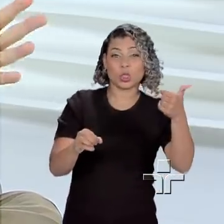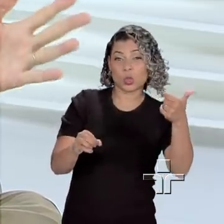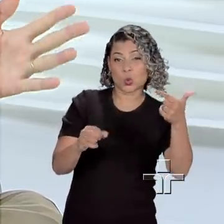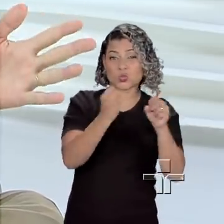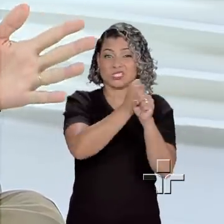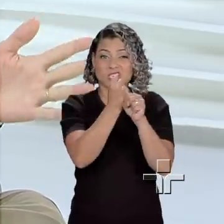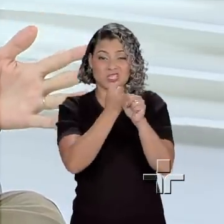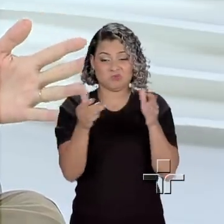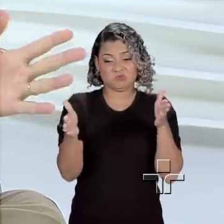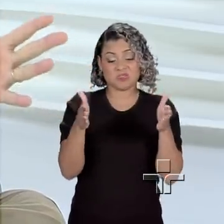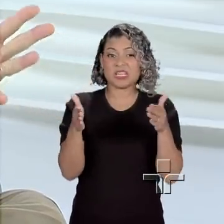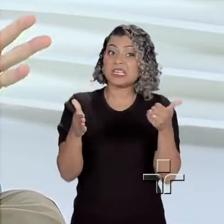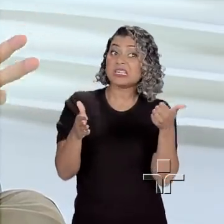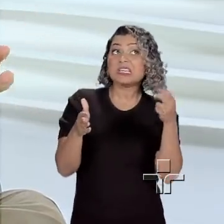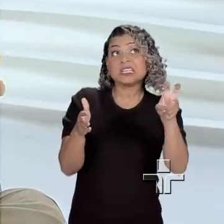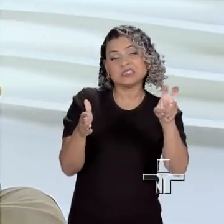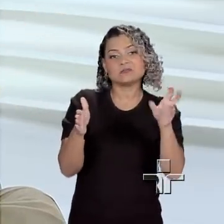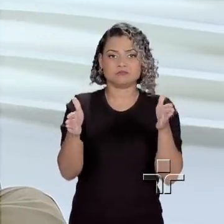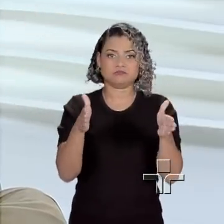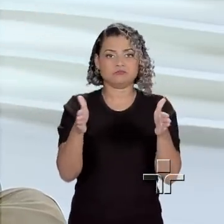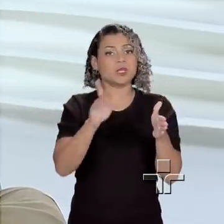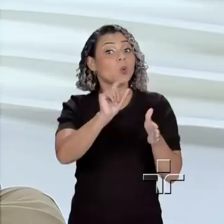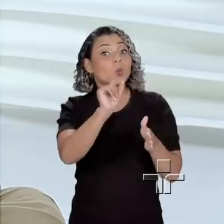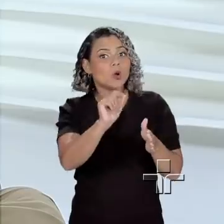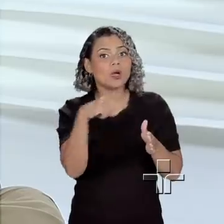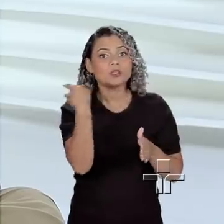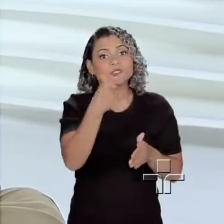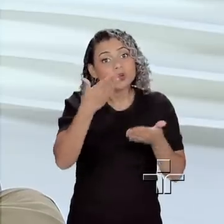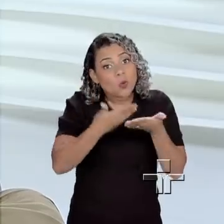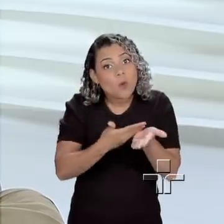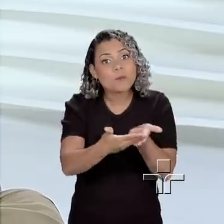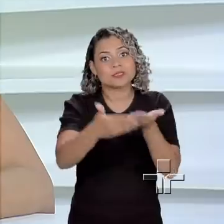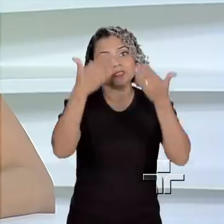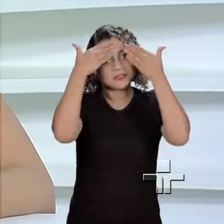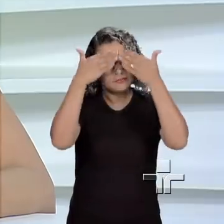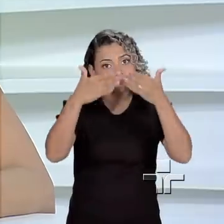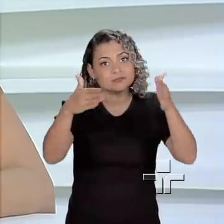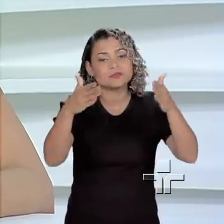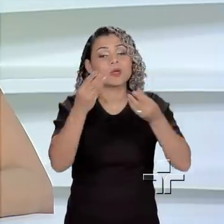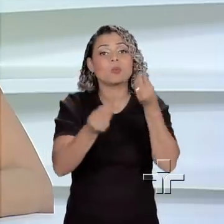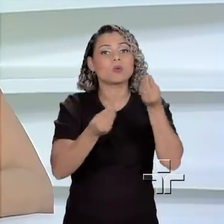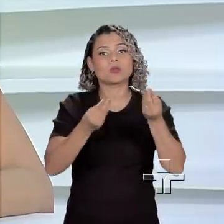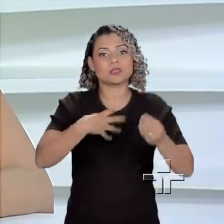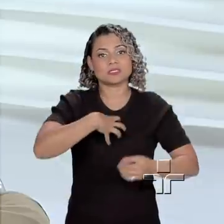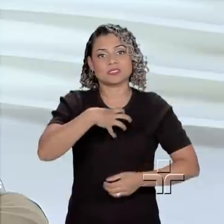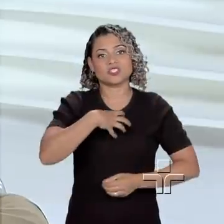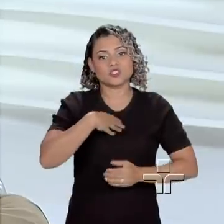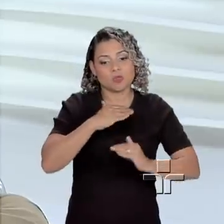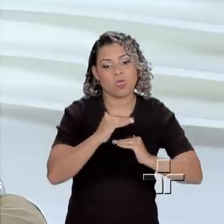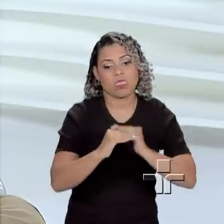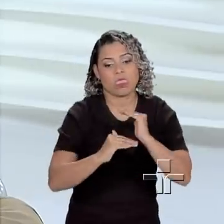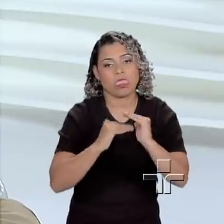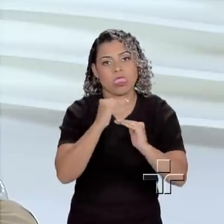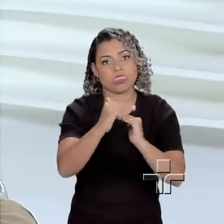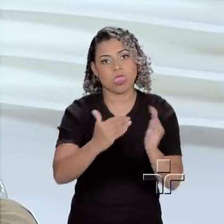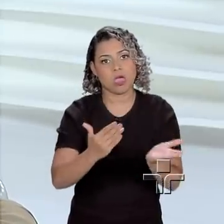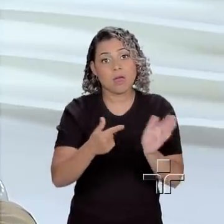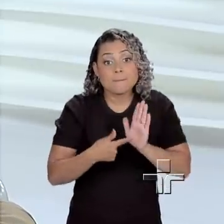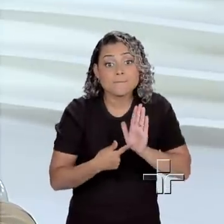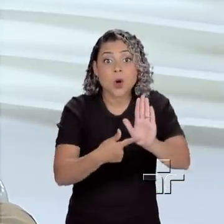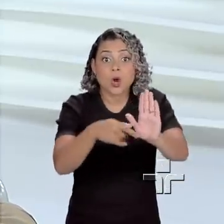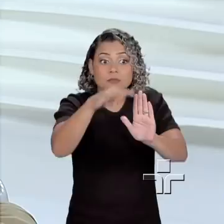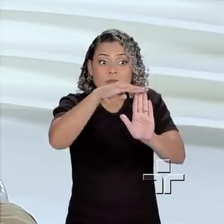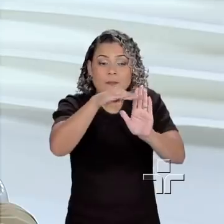depois de 10, 11, 15 anos, a gente está começando a entender aonde é que a gente está pisando. E eu acho que os primeiros